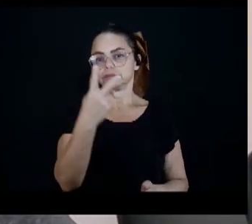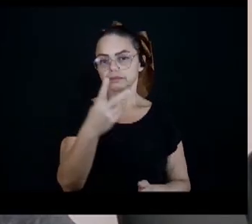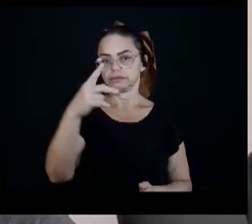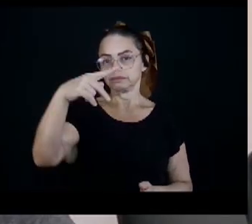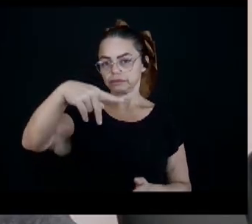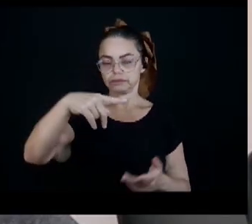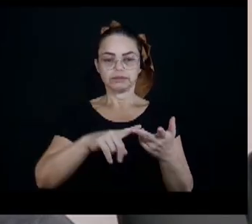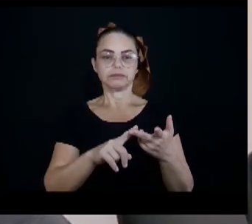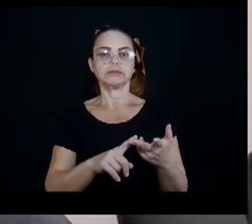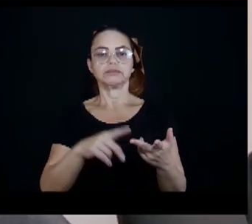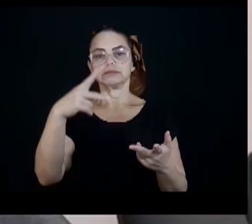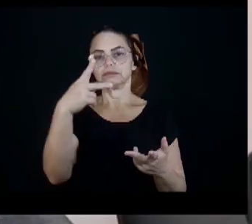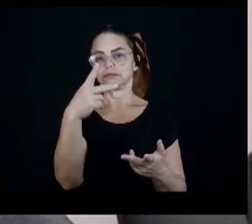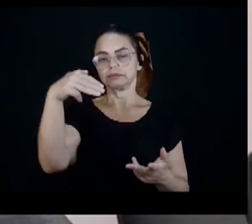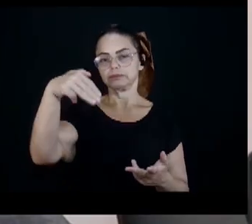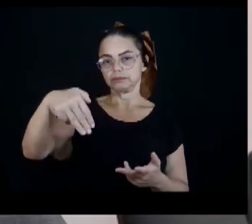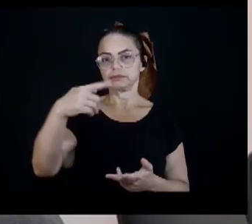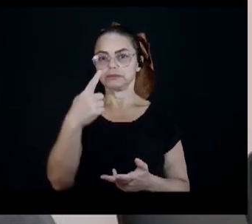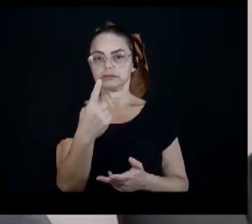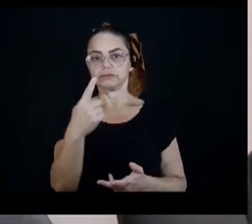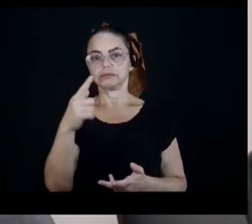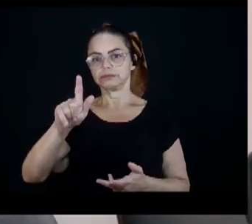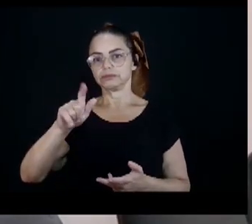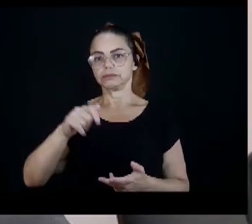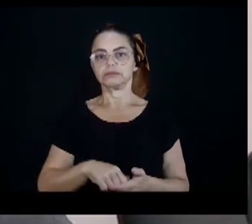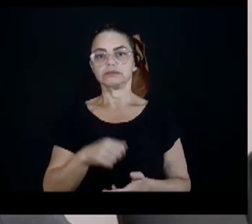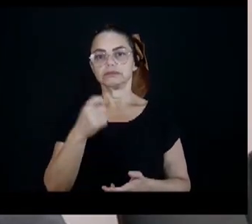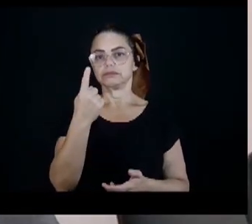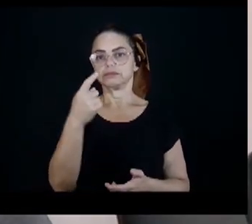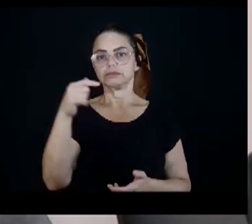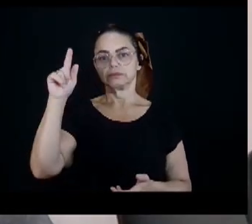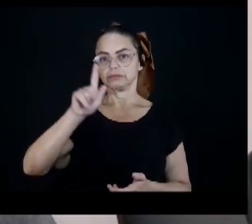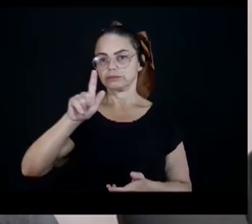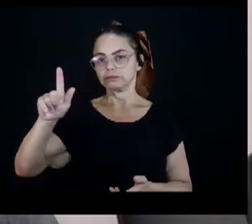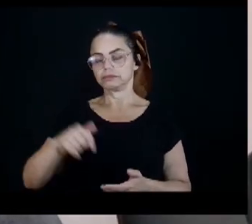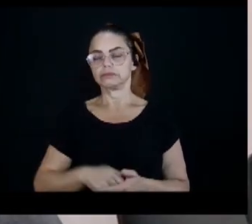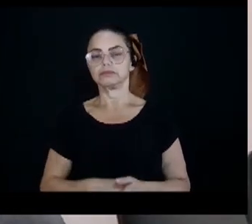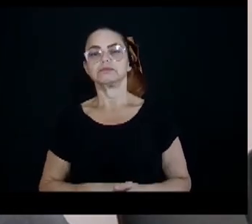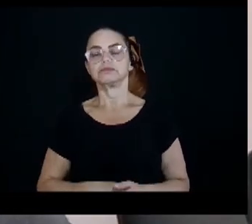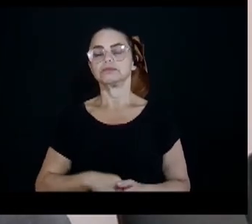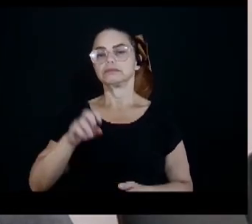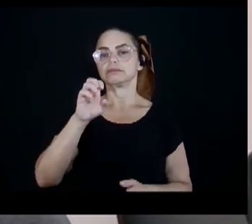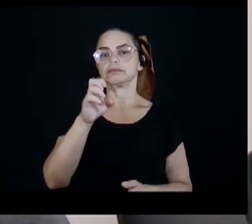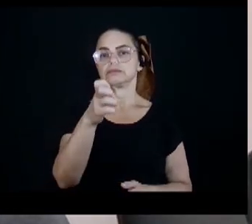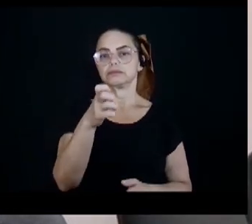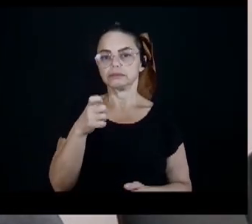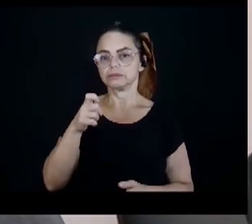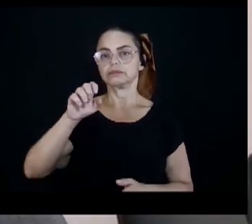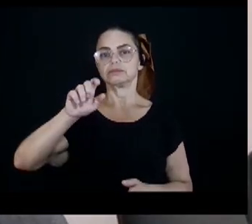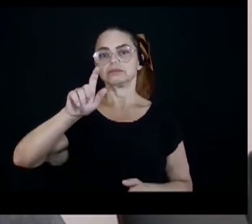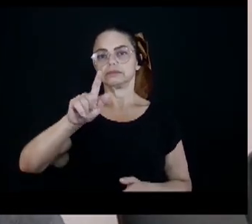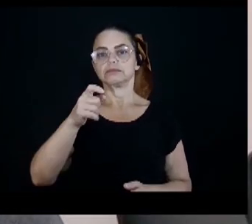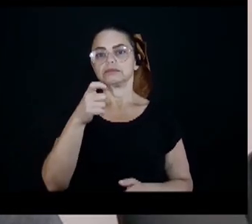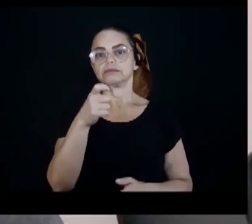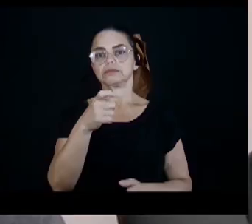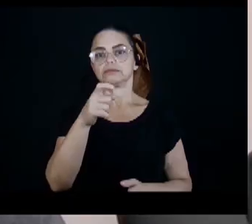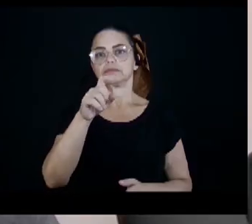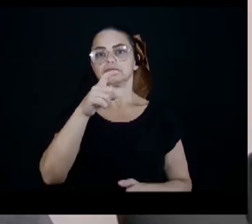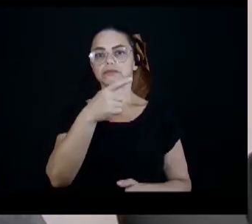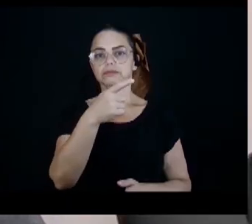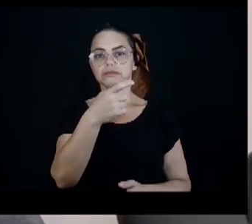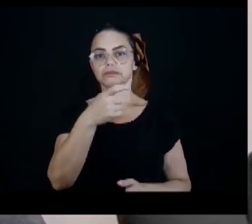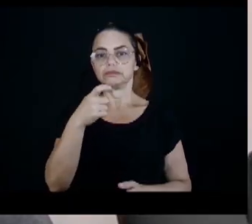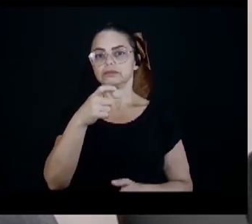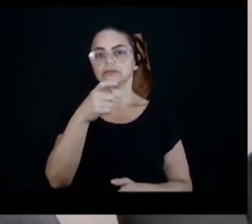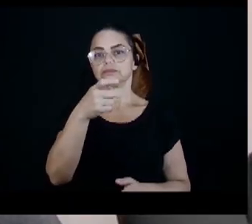no M, um no G e um no GG. Uau! E o extra G, aqueles XXG, elas estão perdendo o mercado.